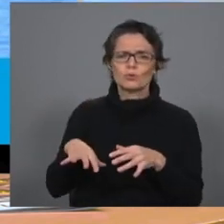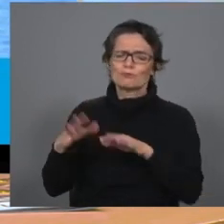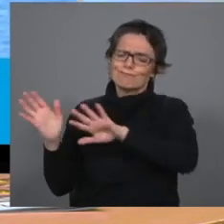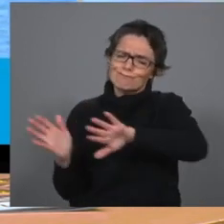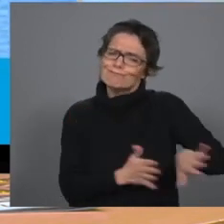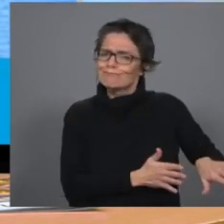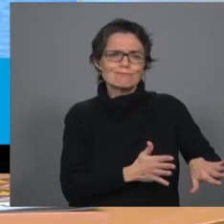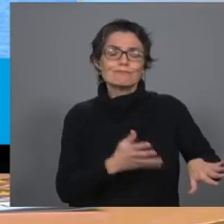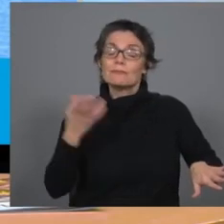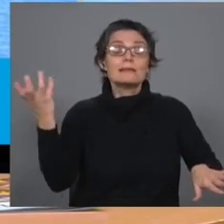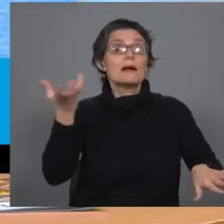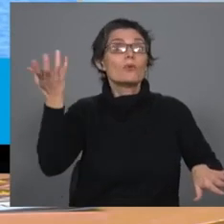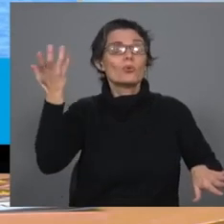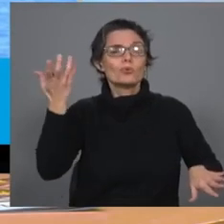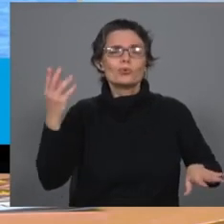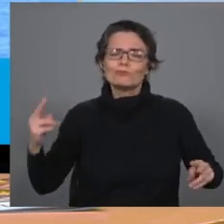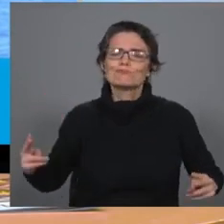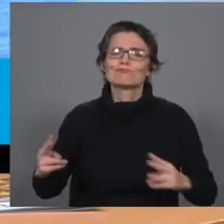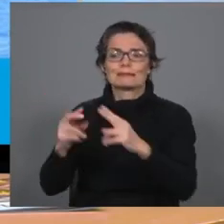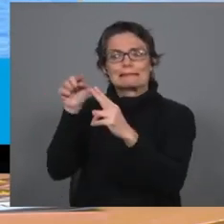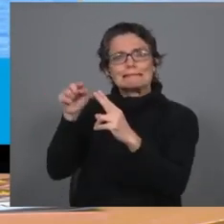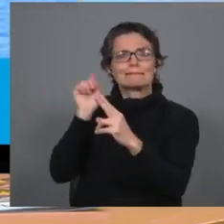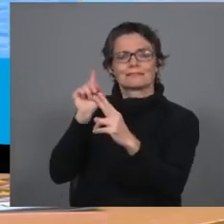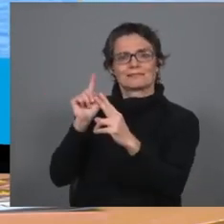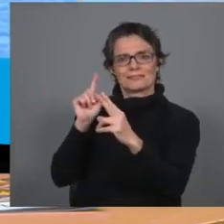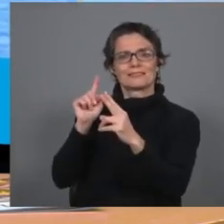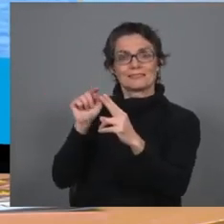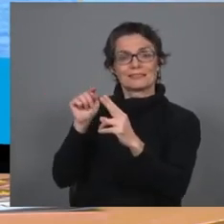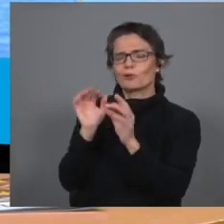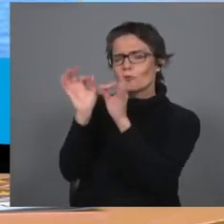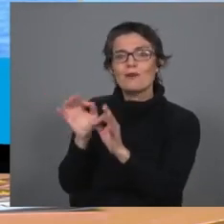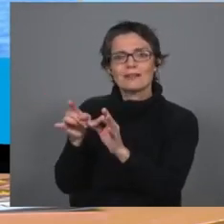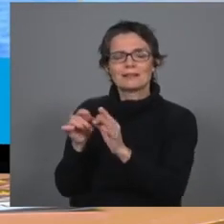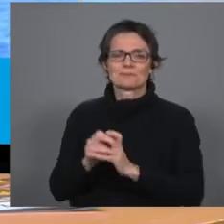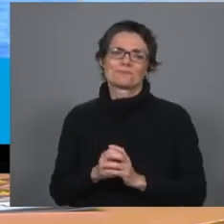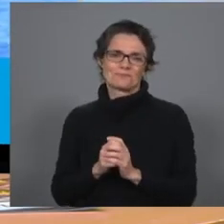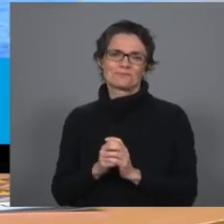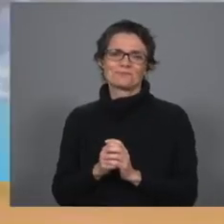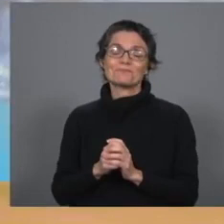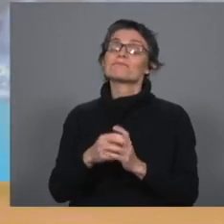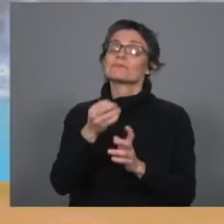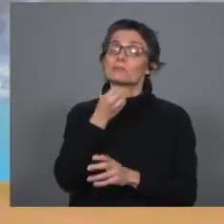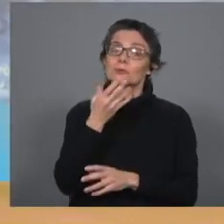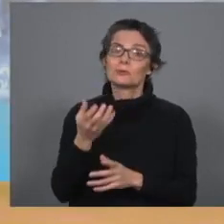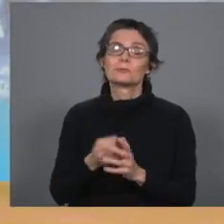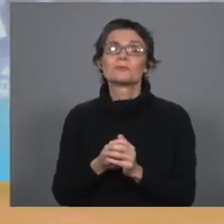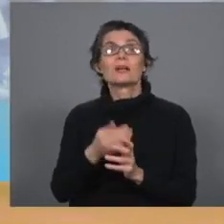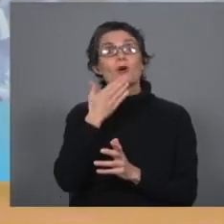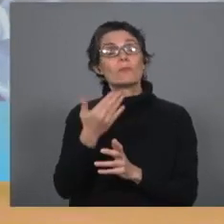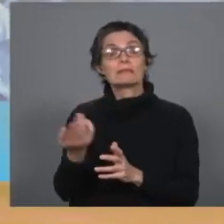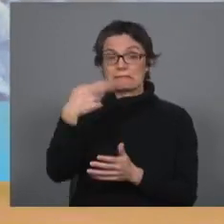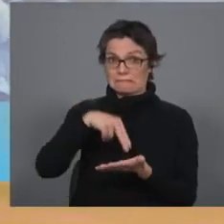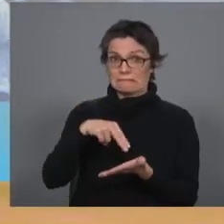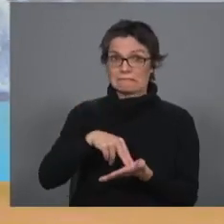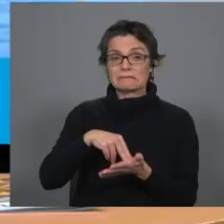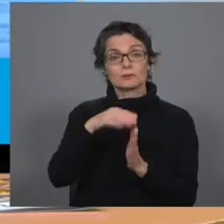e a cultura do encontro possa ser cada vez mais presente entre nós, na humanidade. Muito bem, irmão Bernardino Frutuoso, muito obrigado pela sua